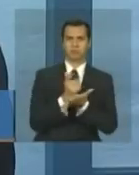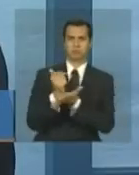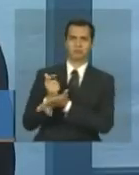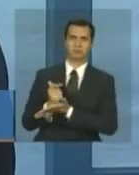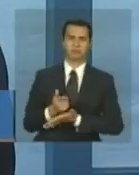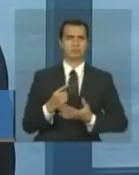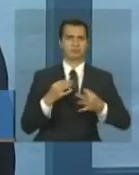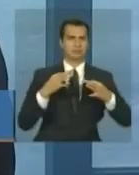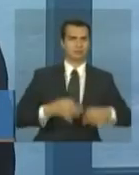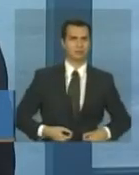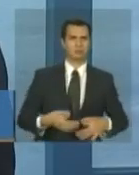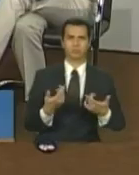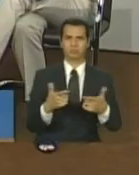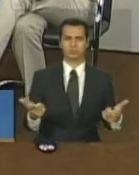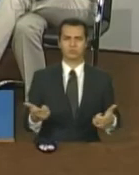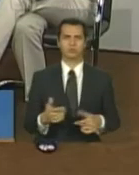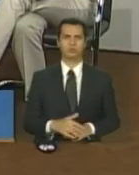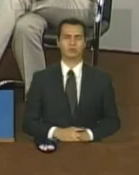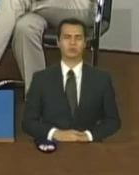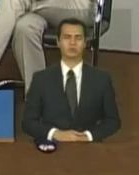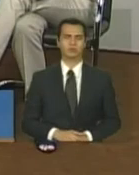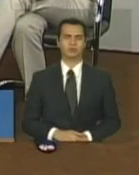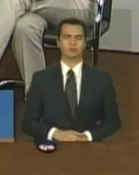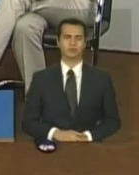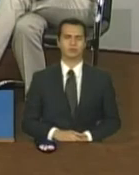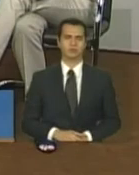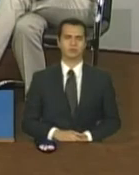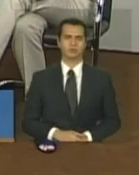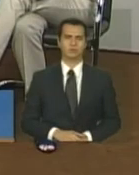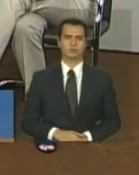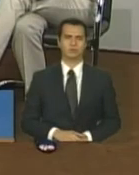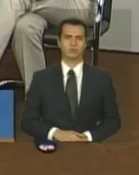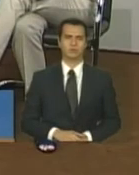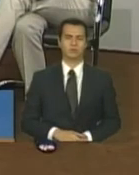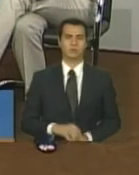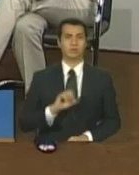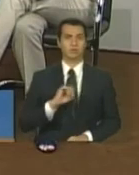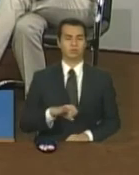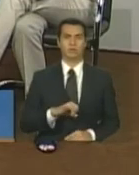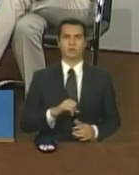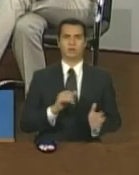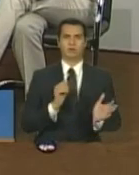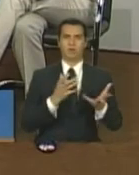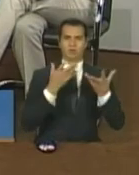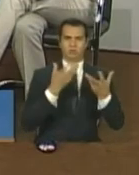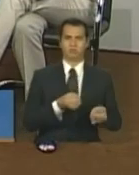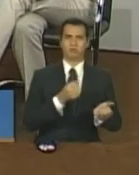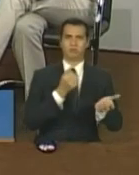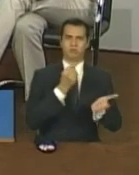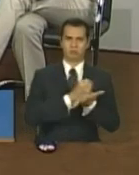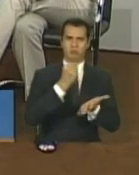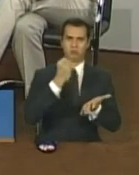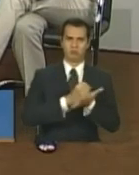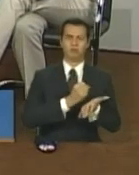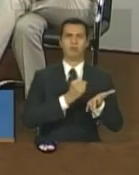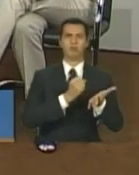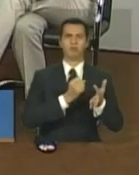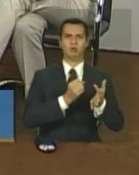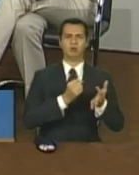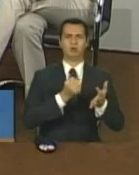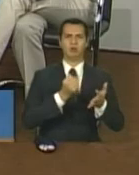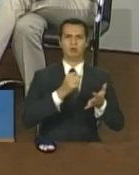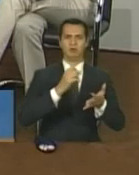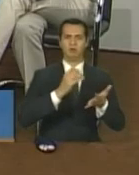de forma correta ele é ou seja se reprova as contas do município e